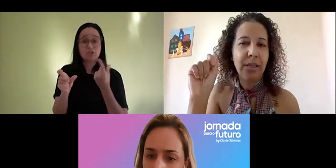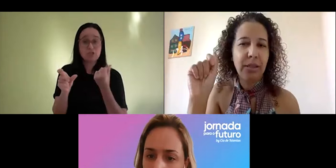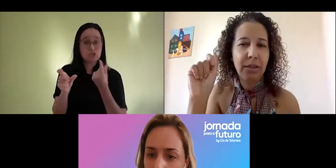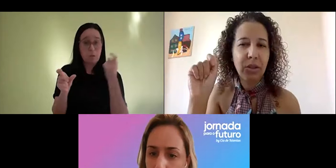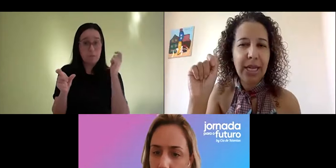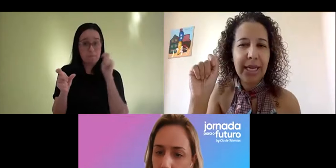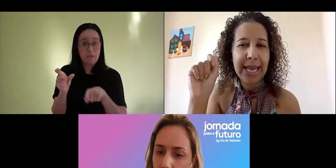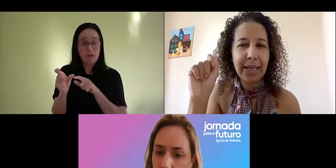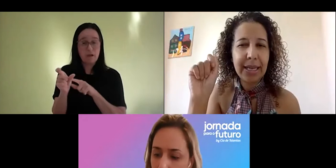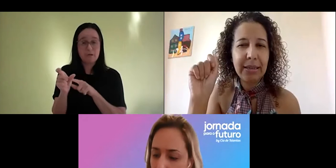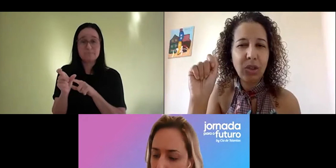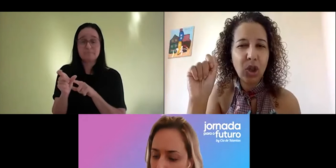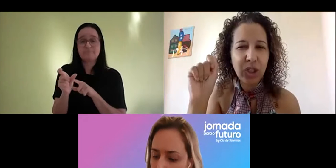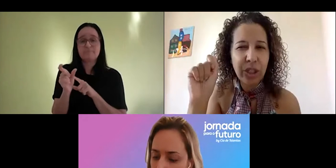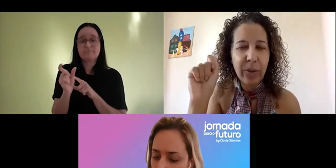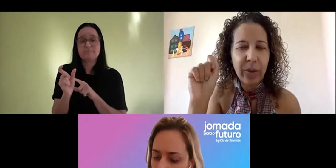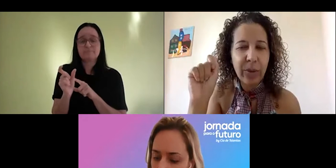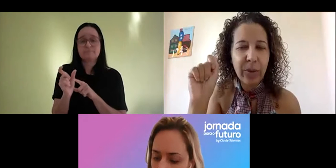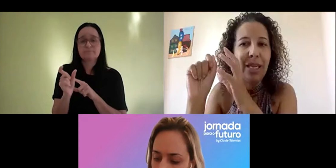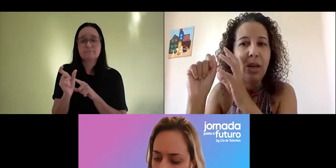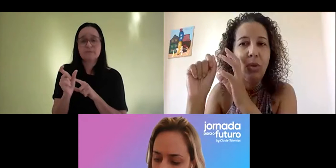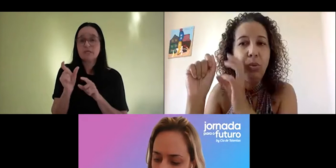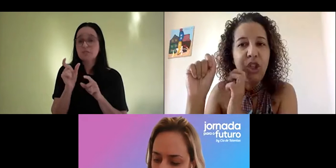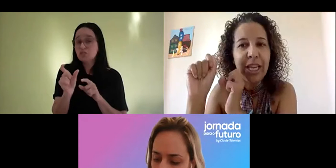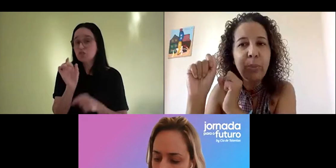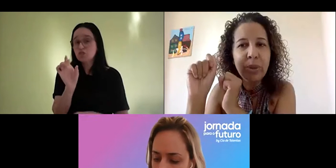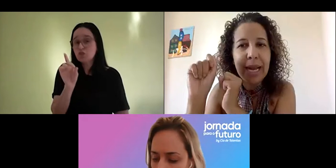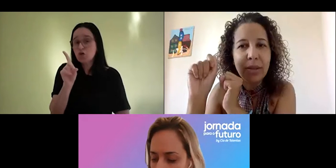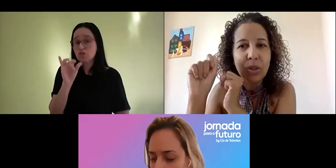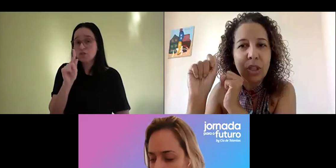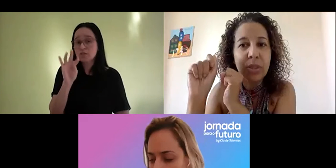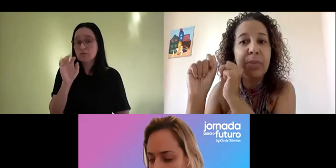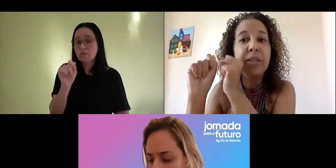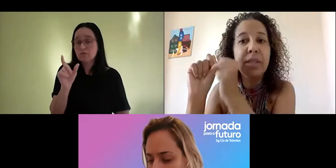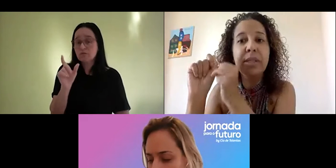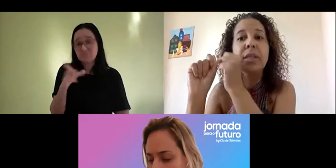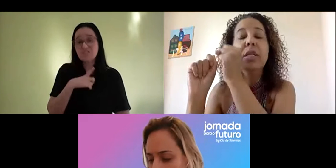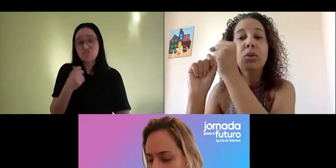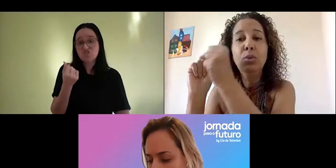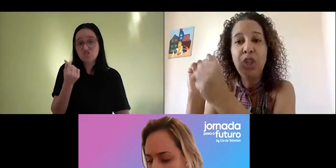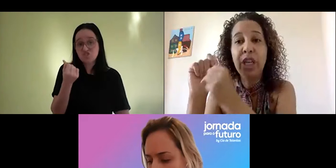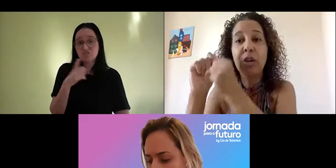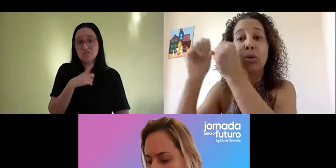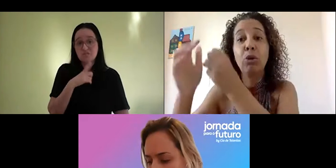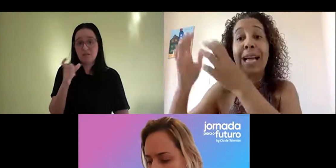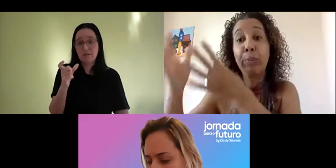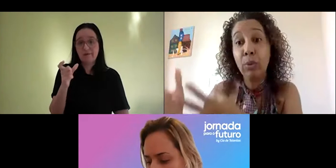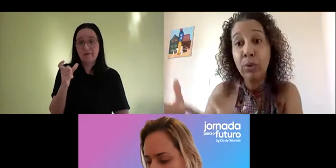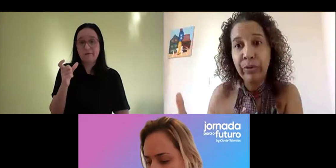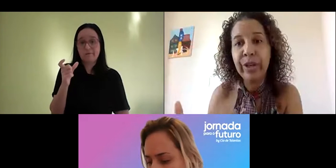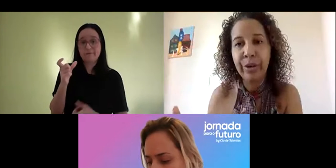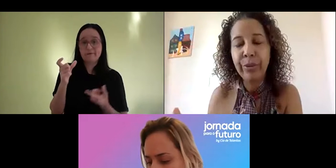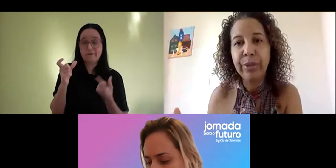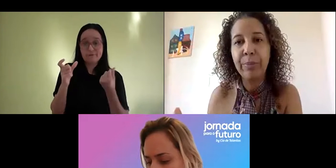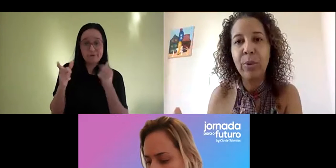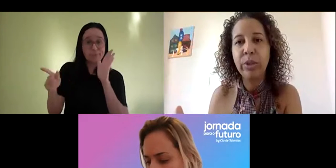ele é, ele é só digital, porque ele tem um dinheiro por trás, ou seja, você precisa de um dinheiro controlado pelo